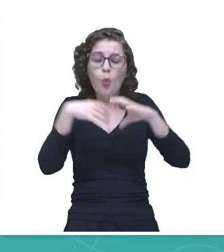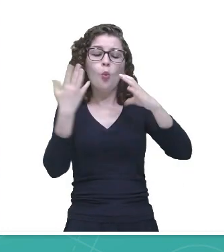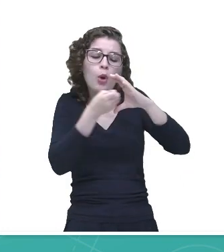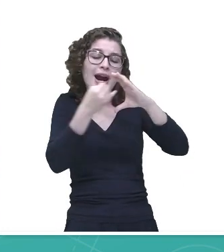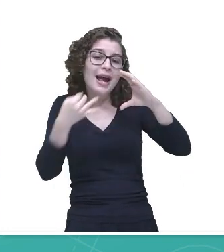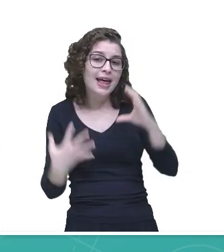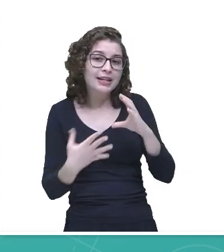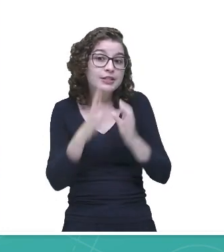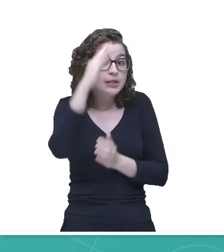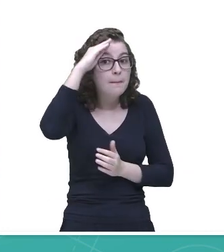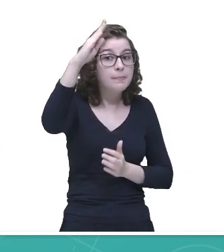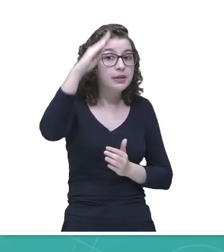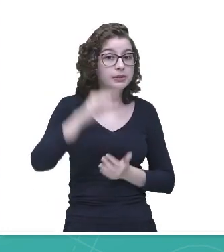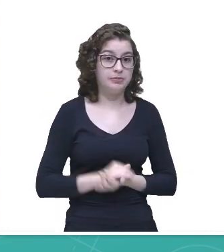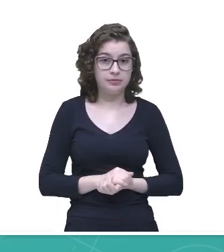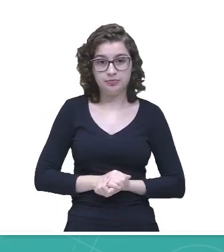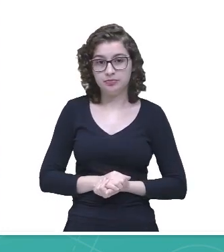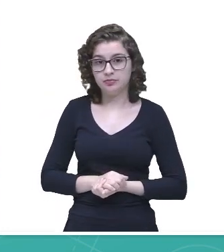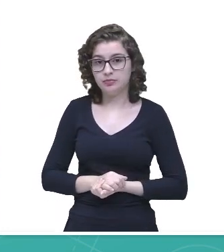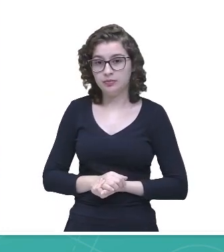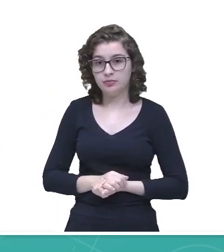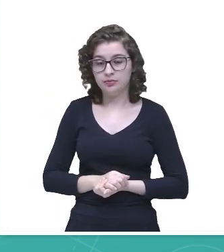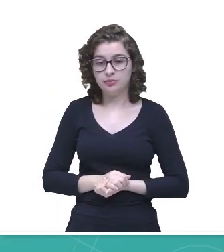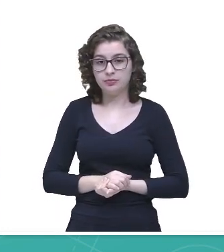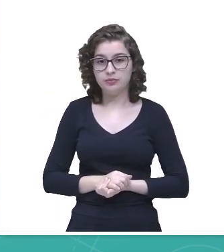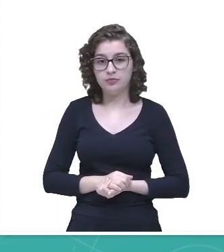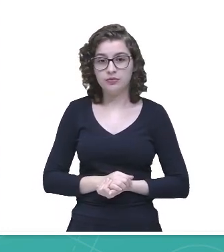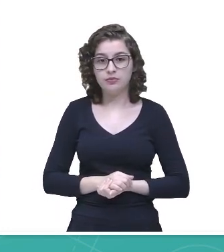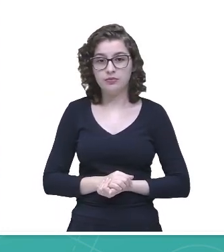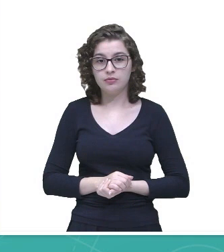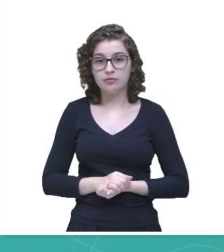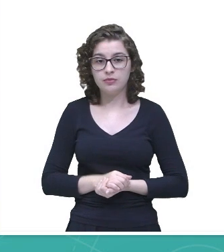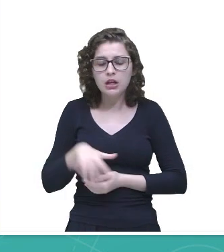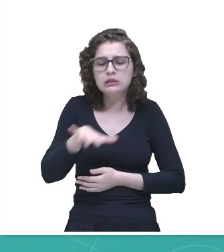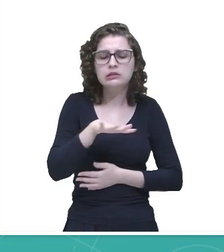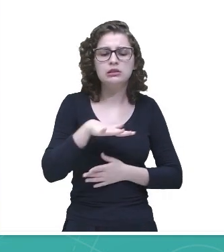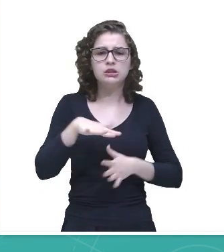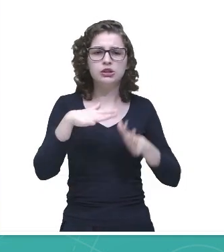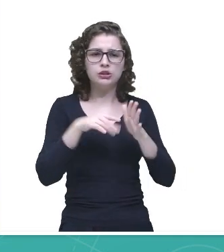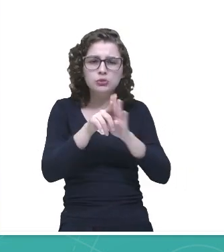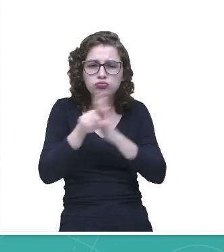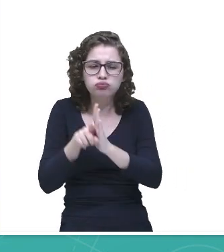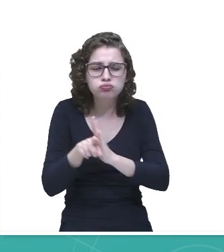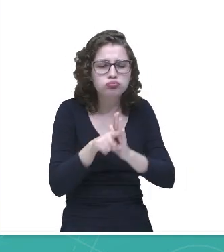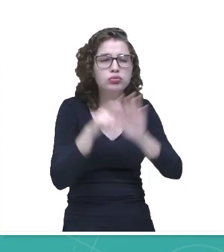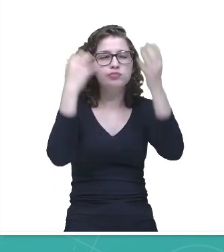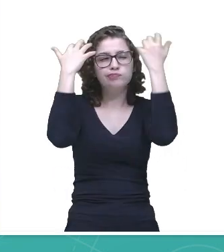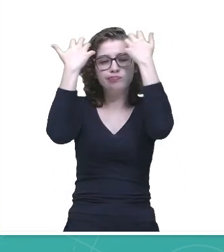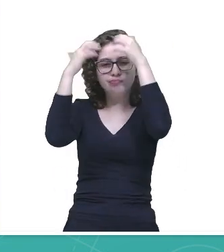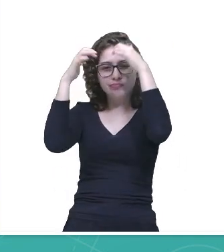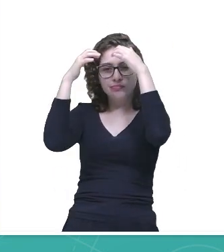seriam essas características? O que foi que vocês colocaram aí, né? Então, a resposta, né, diz assim, pesquisa no